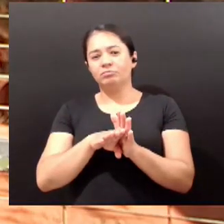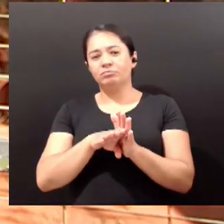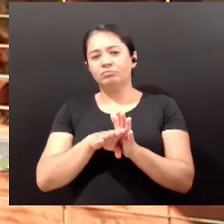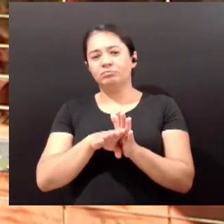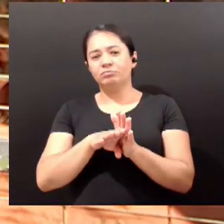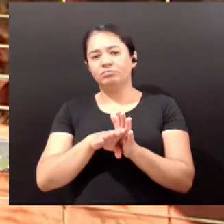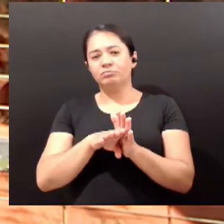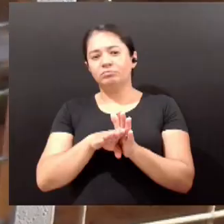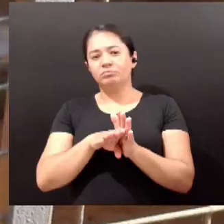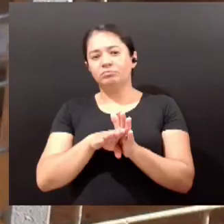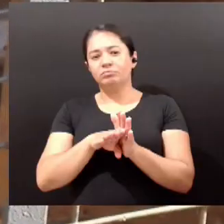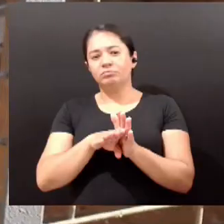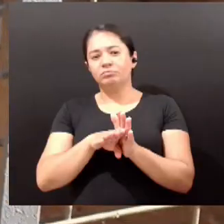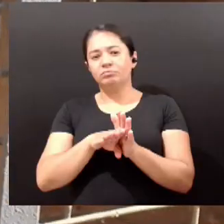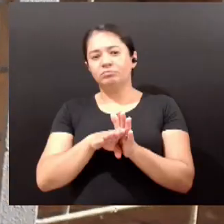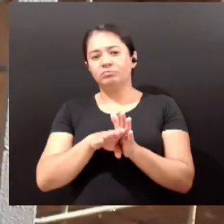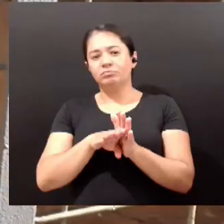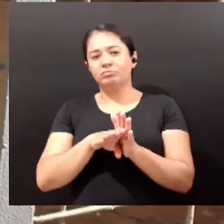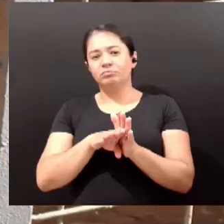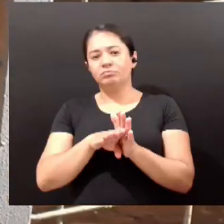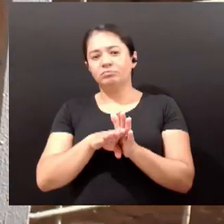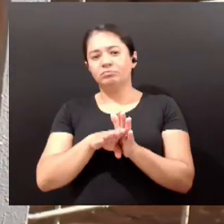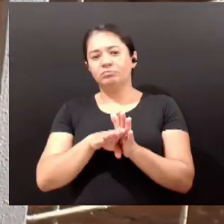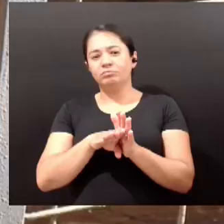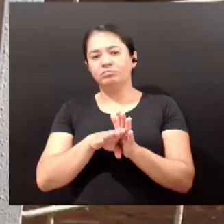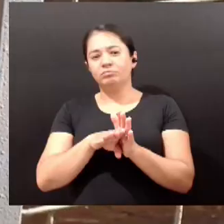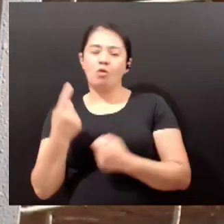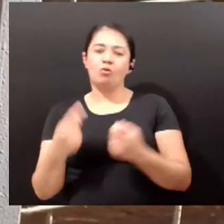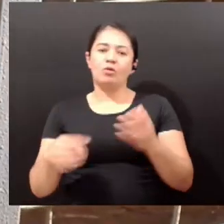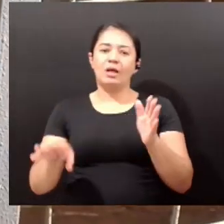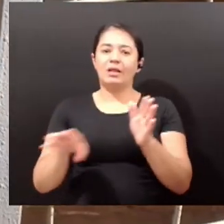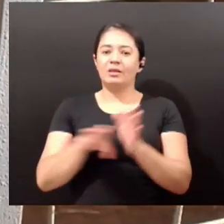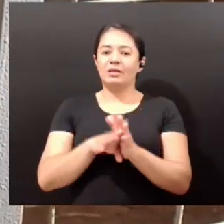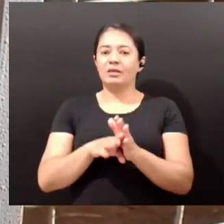mas tem alguns indivíduos que perdura por mais de ano.